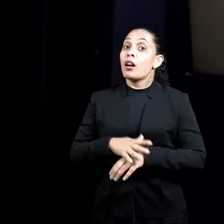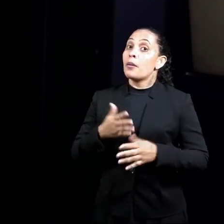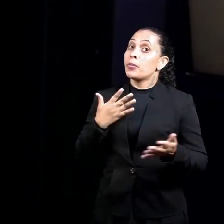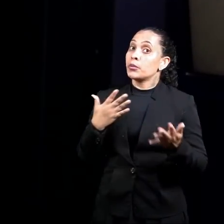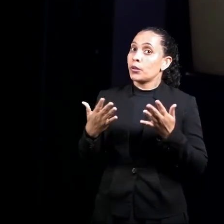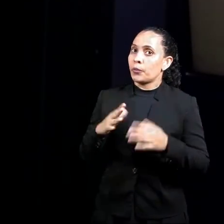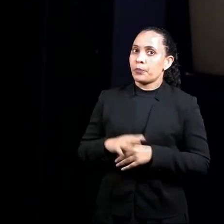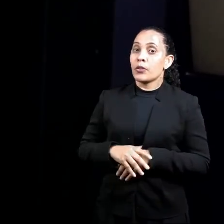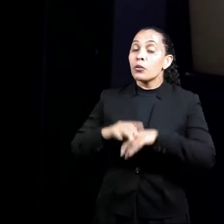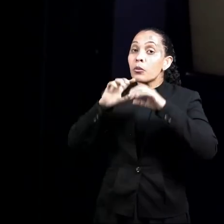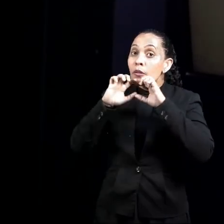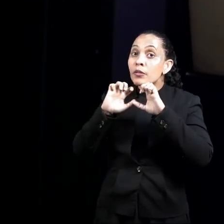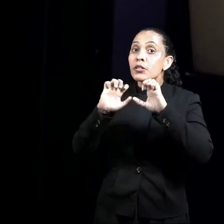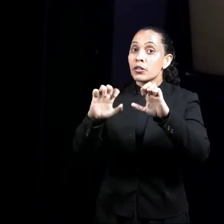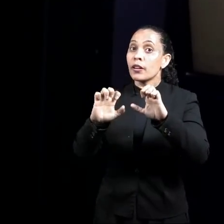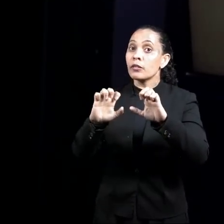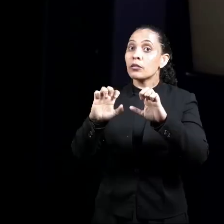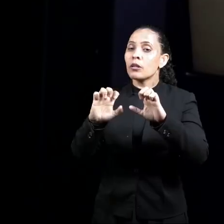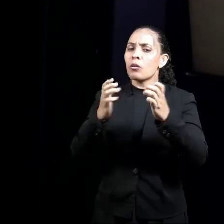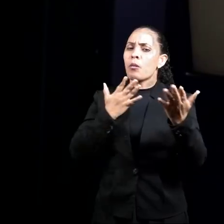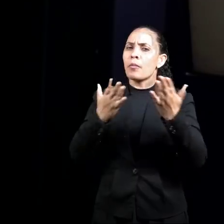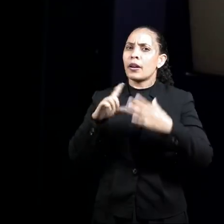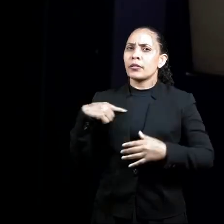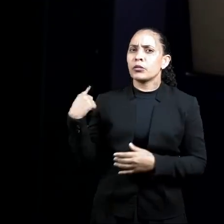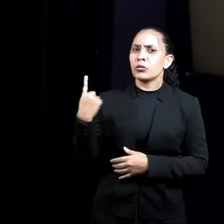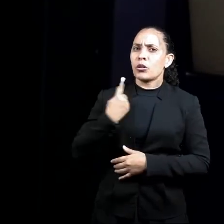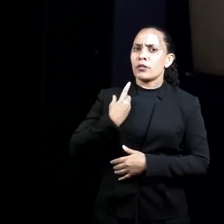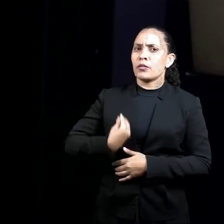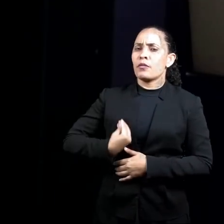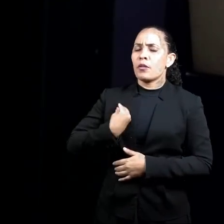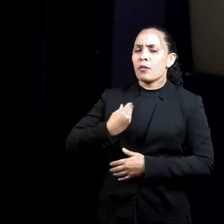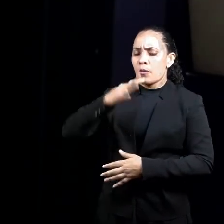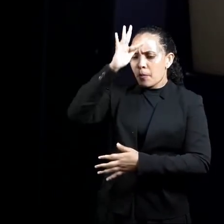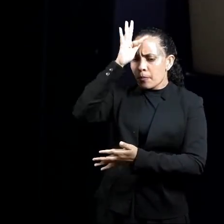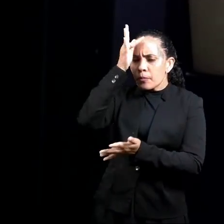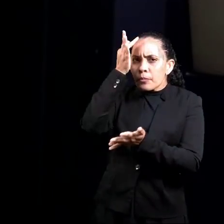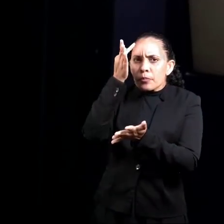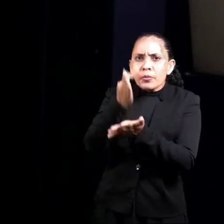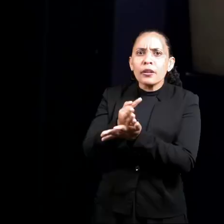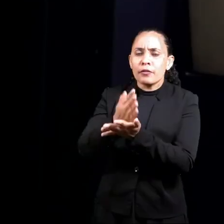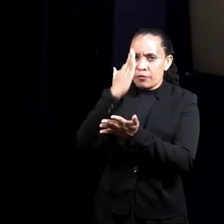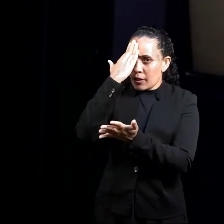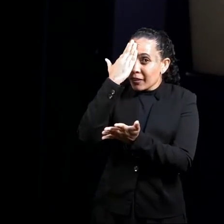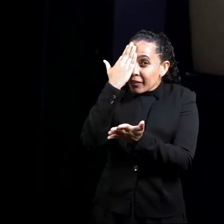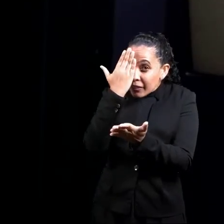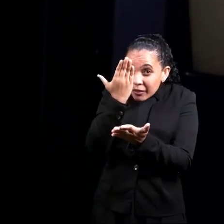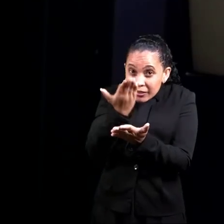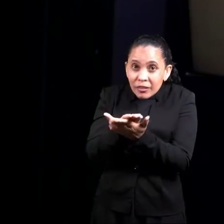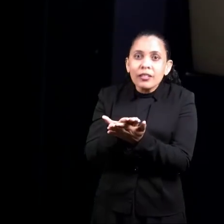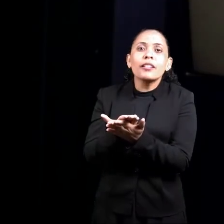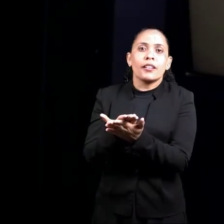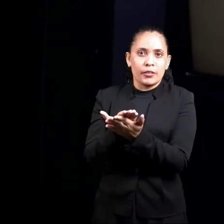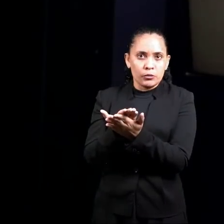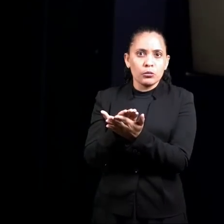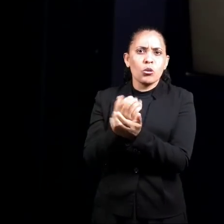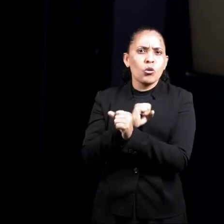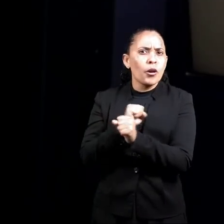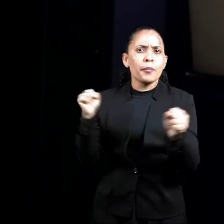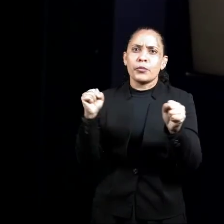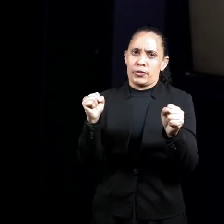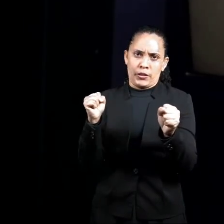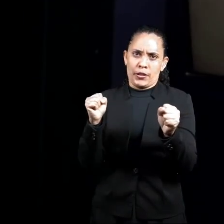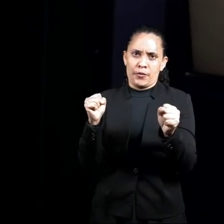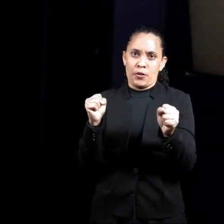evangelho, nós caminhamos pela fé, vendo o invisível, não é isso? Então, o evangelho